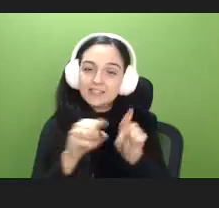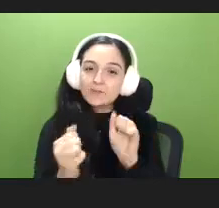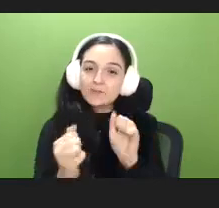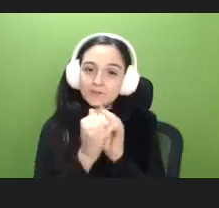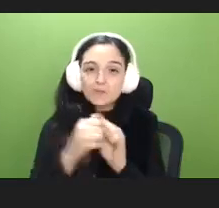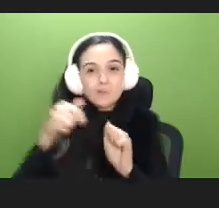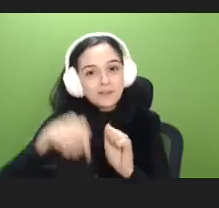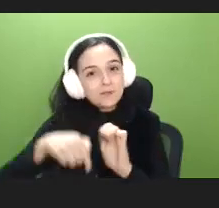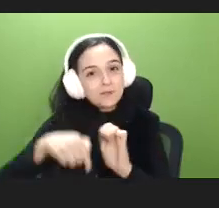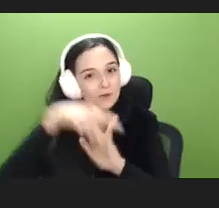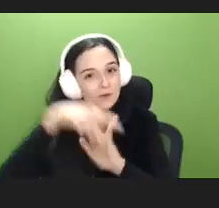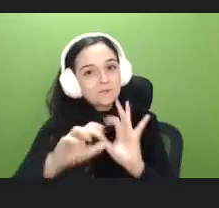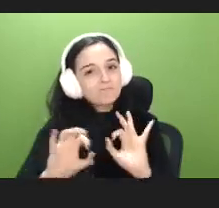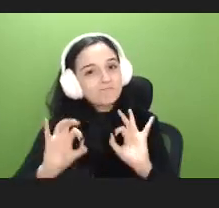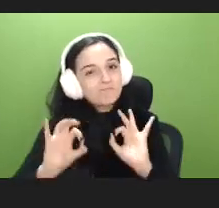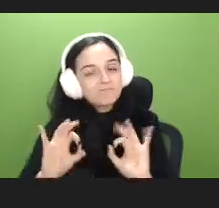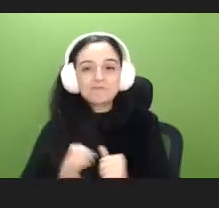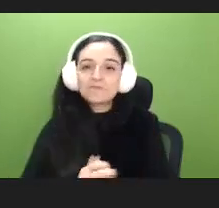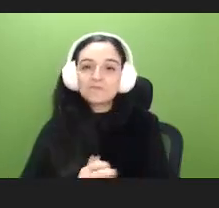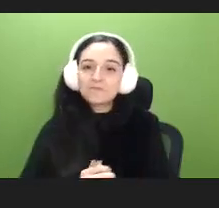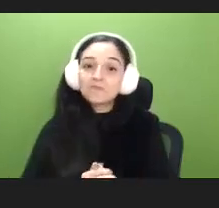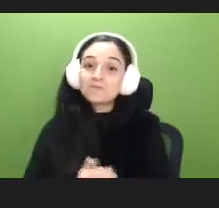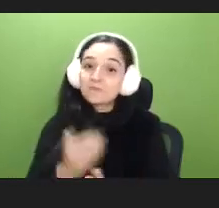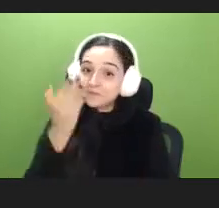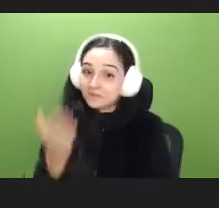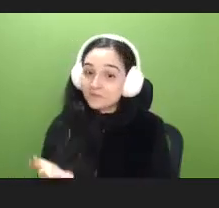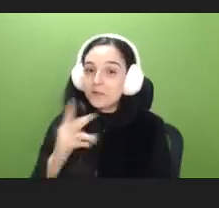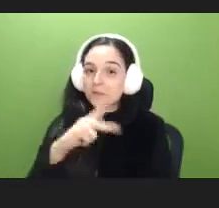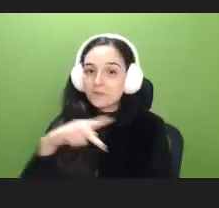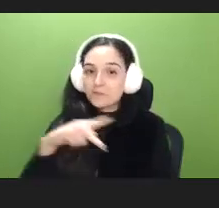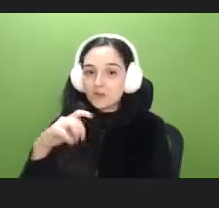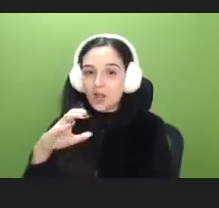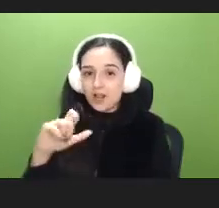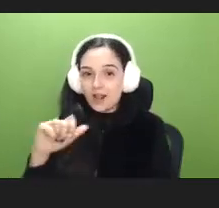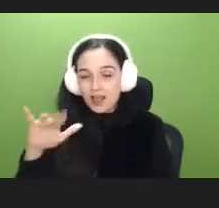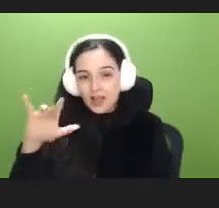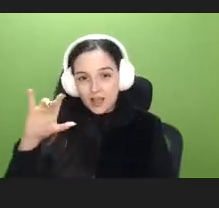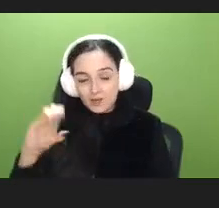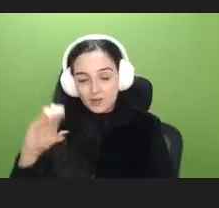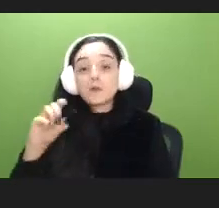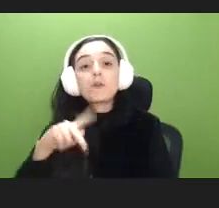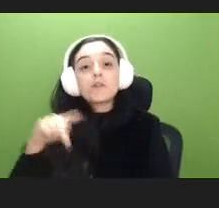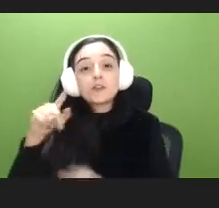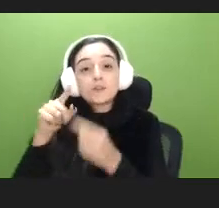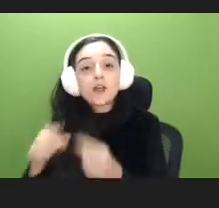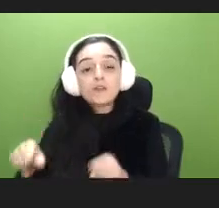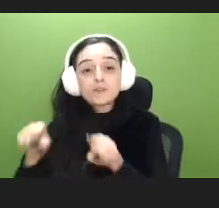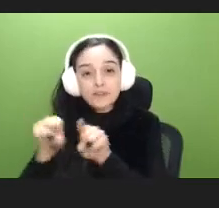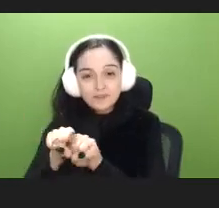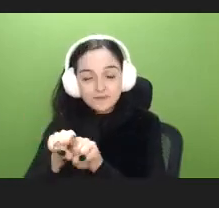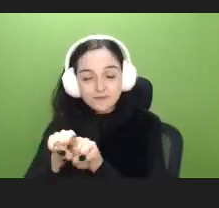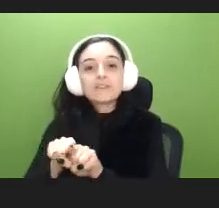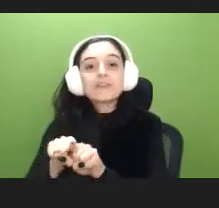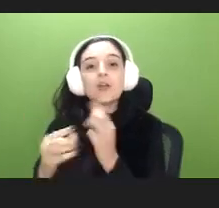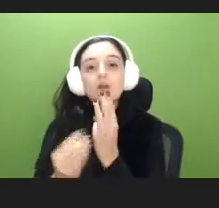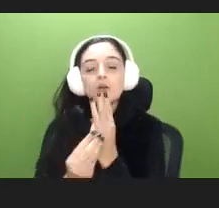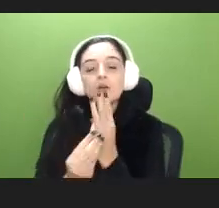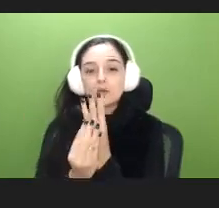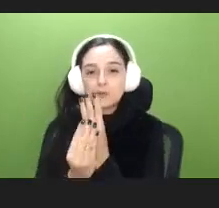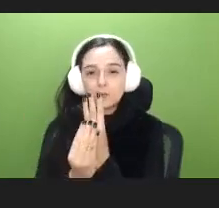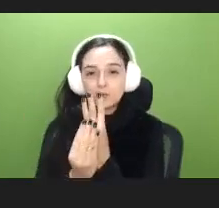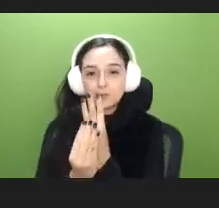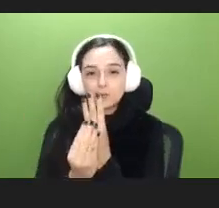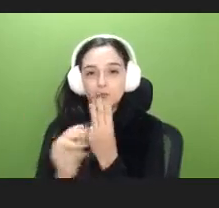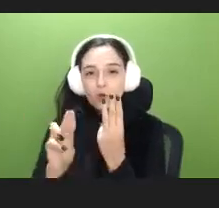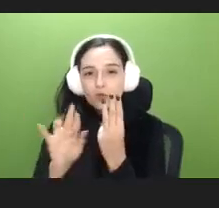possível. Cláudio é professor associado da Faculdade de Medicina da Universidade Federal Fluminense, editor